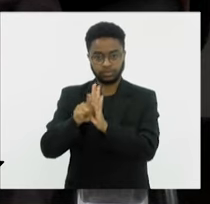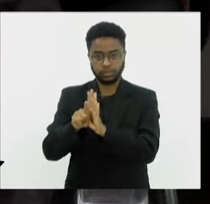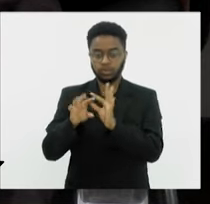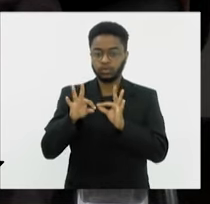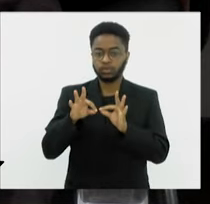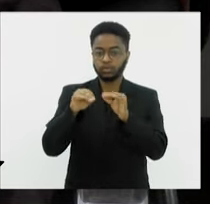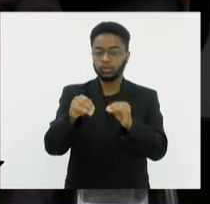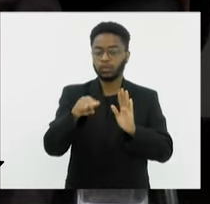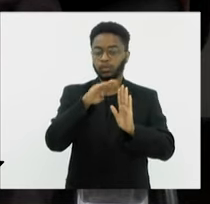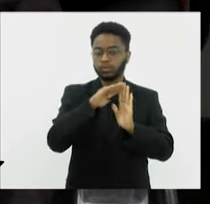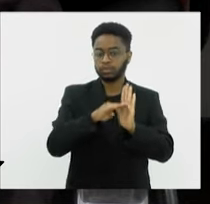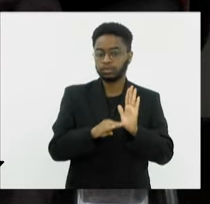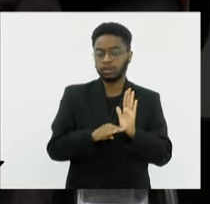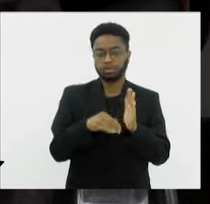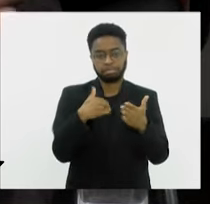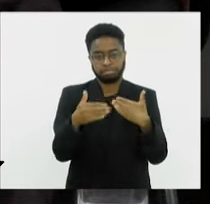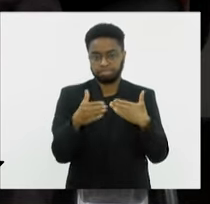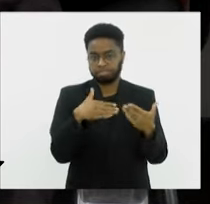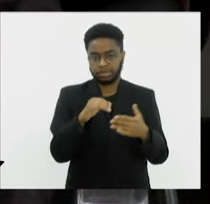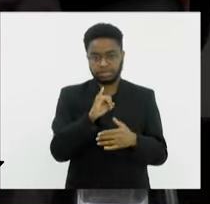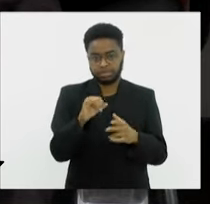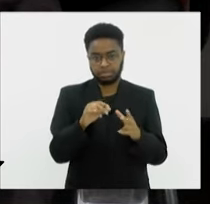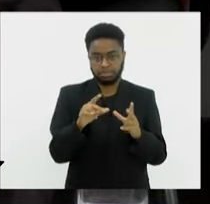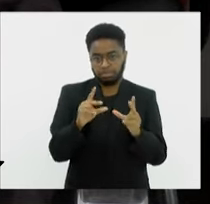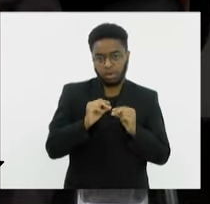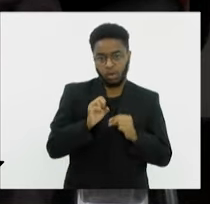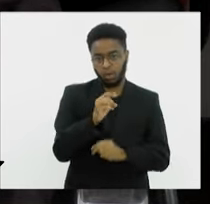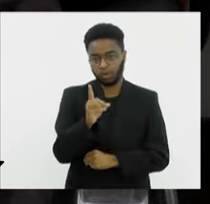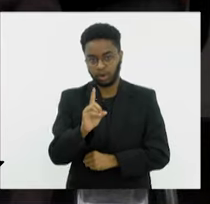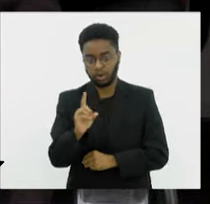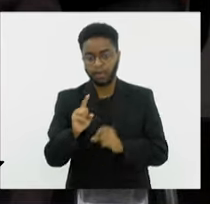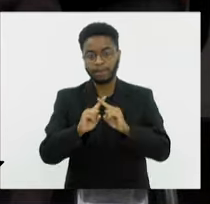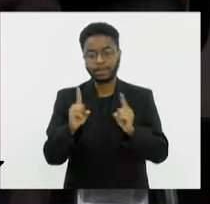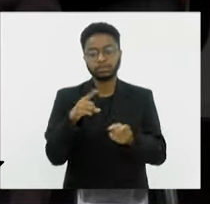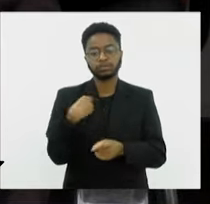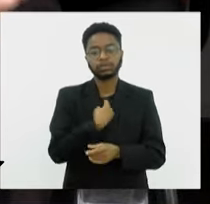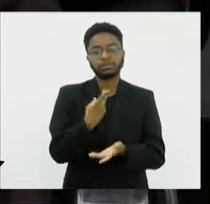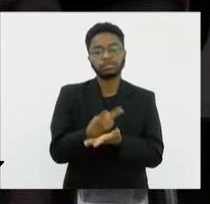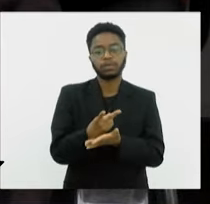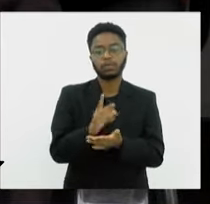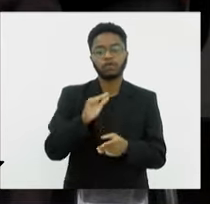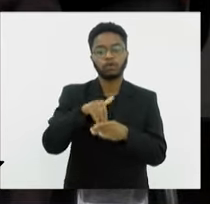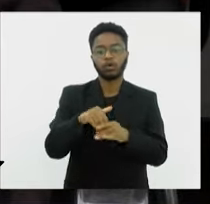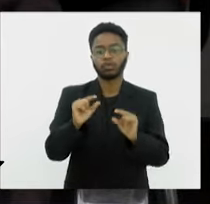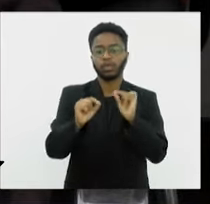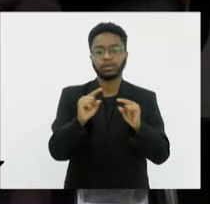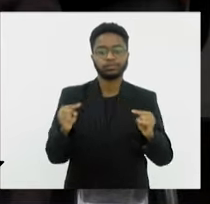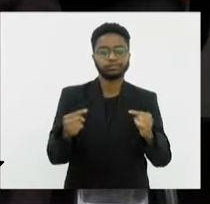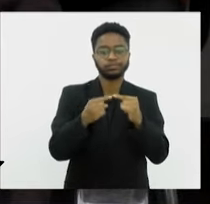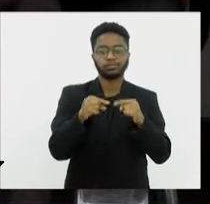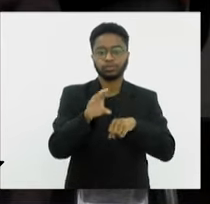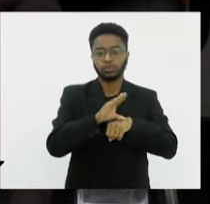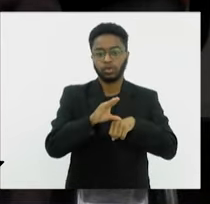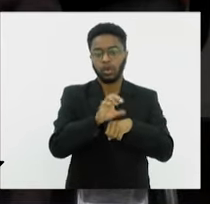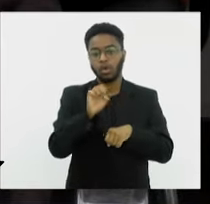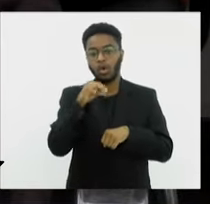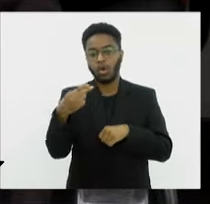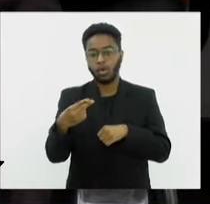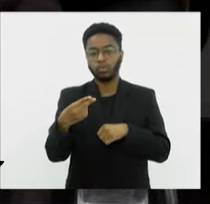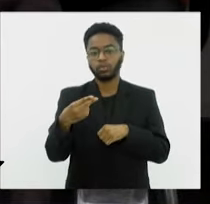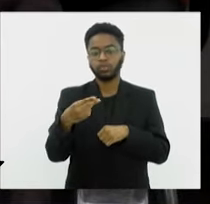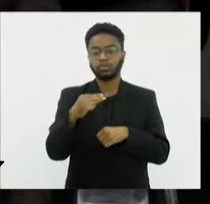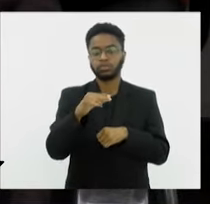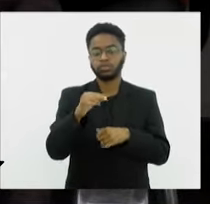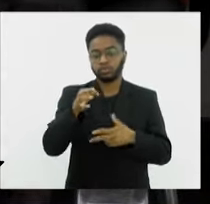programas, independente do mérito, os votos têm sido pela constitucionalidade ou pela